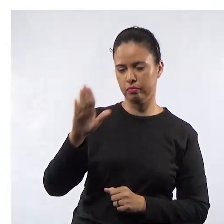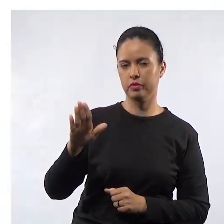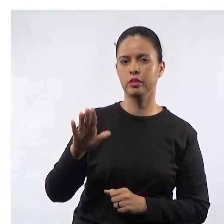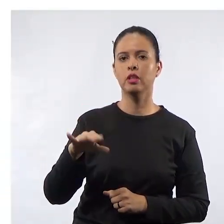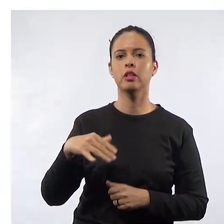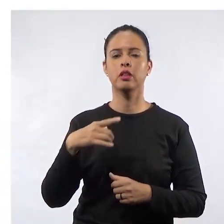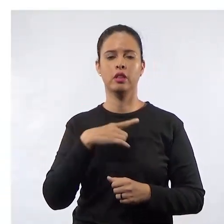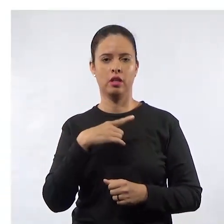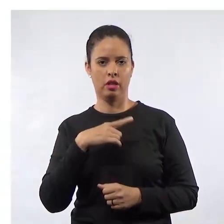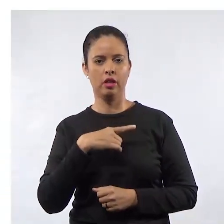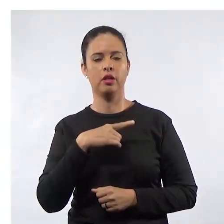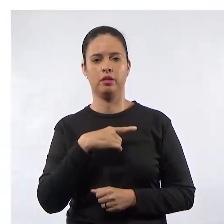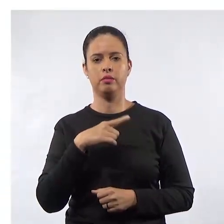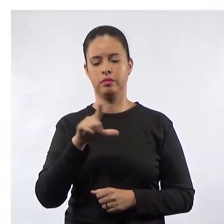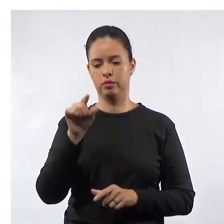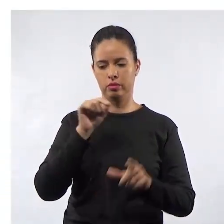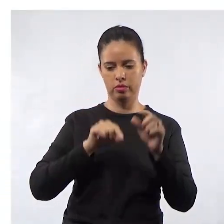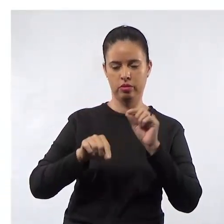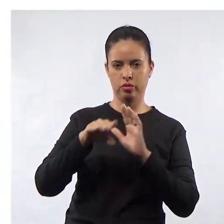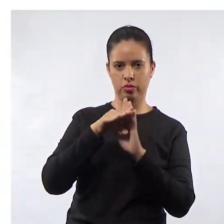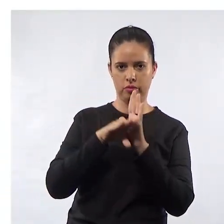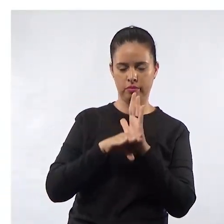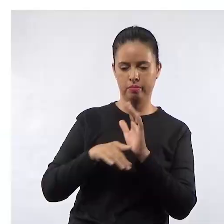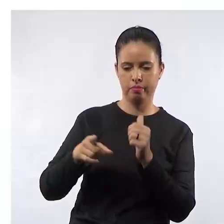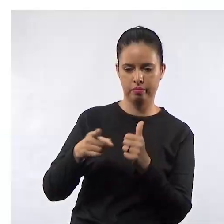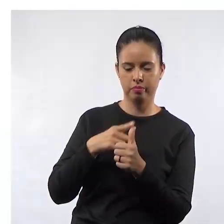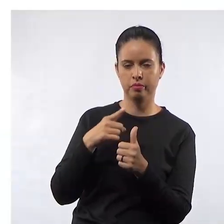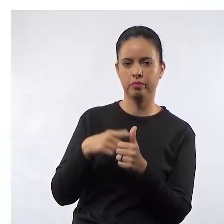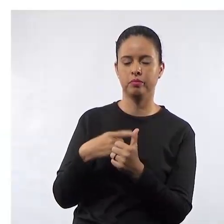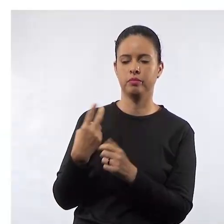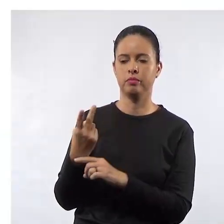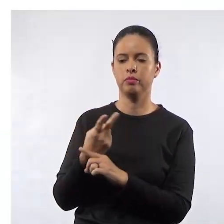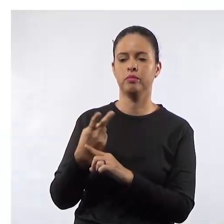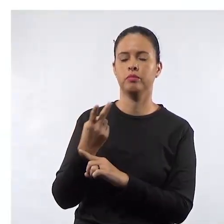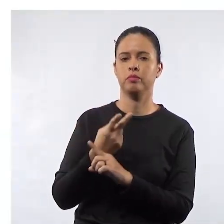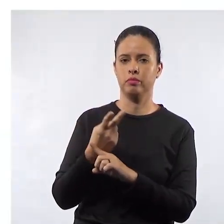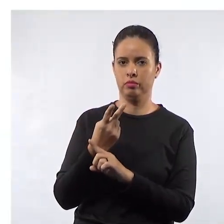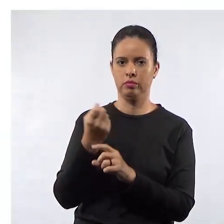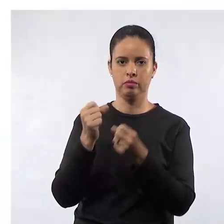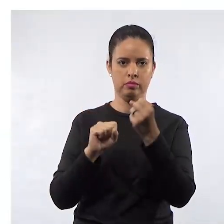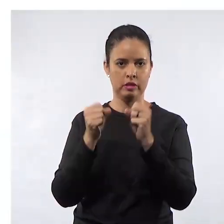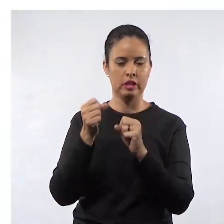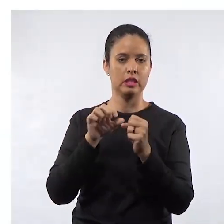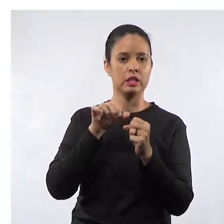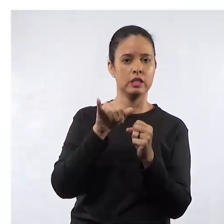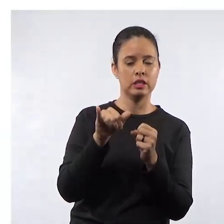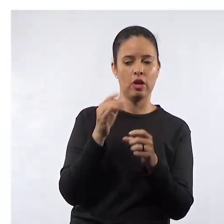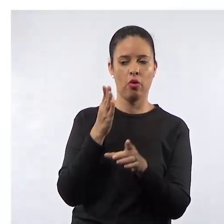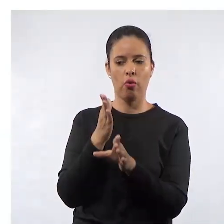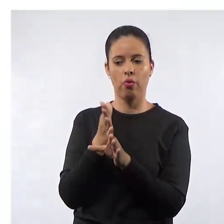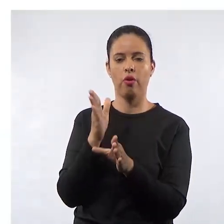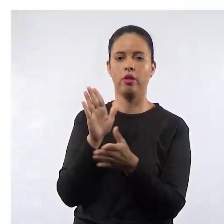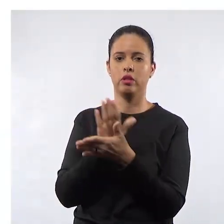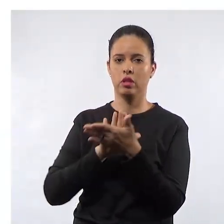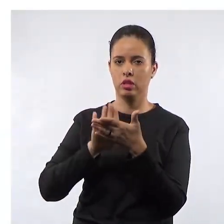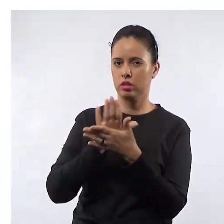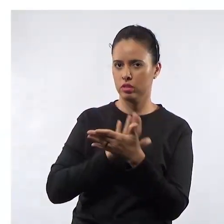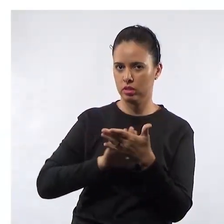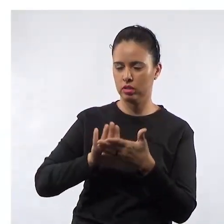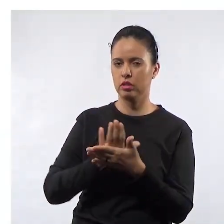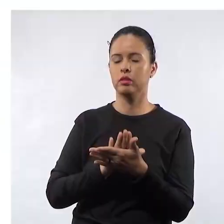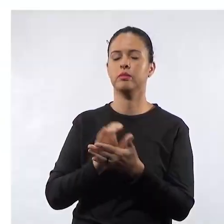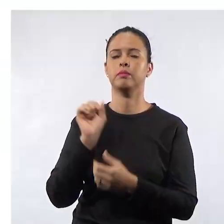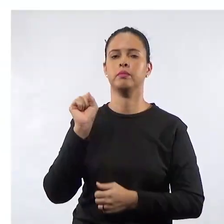na subsidiária tem preferência de ordem. Primeiro, vai em busca do fabricante. Se não encontrar, aí